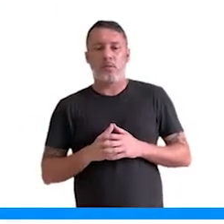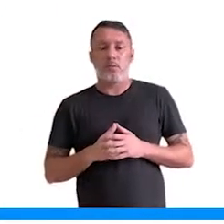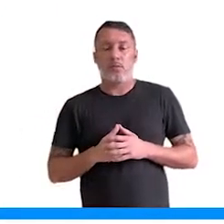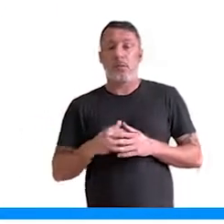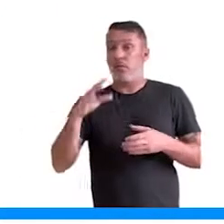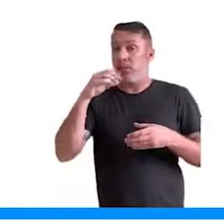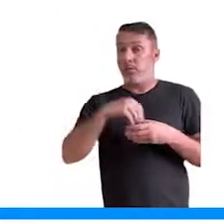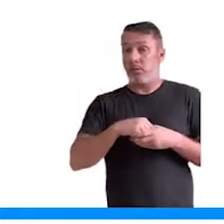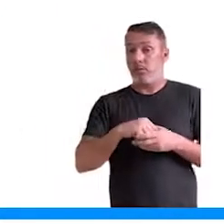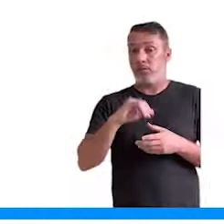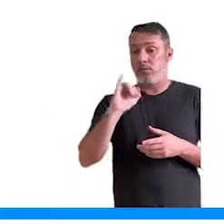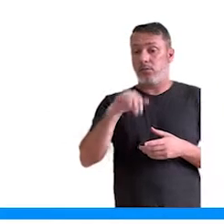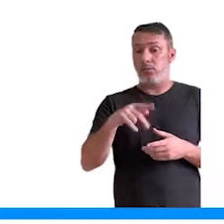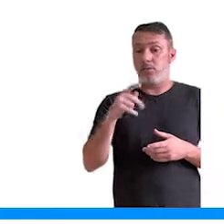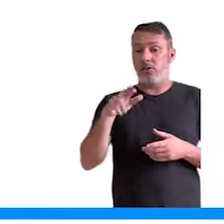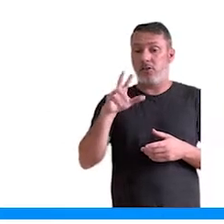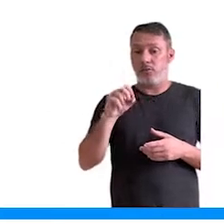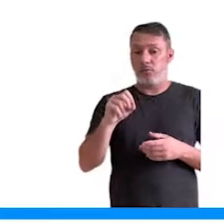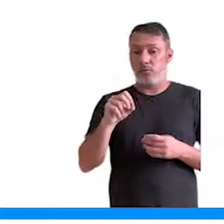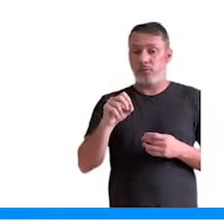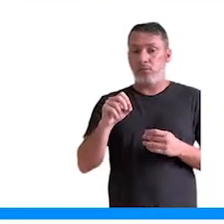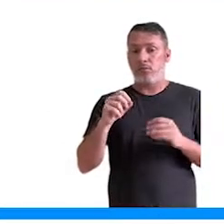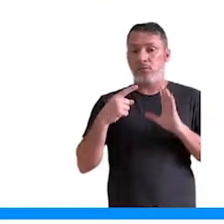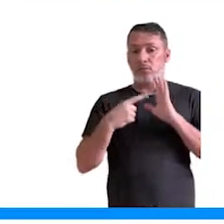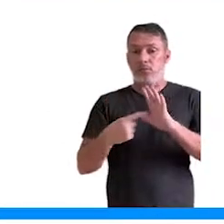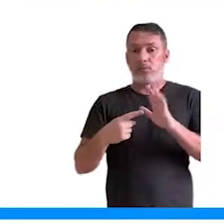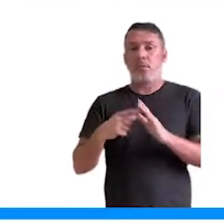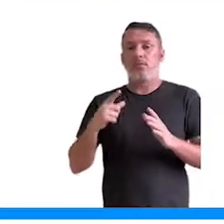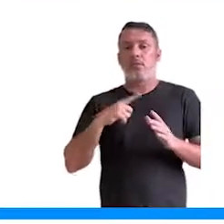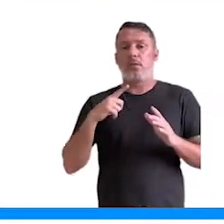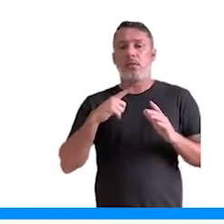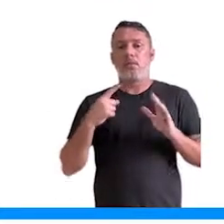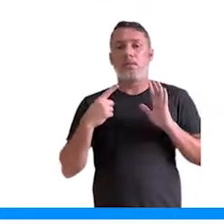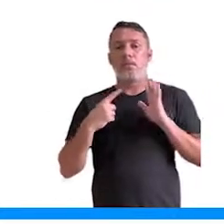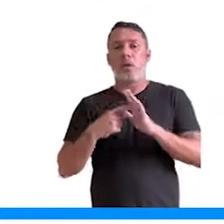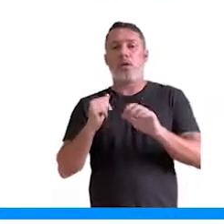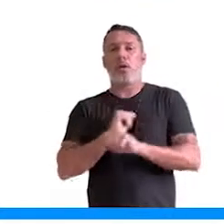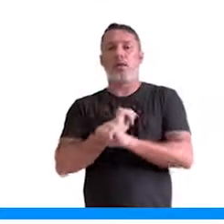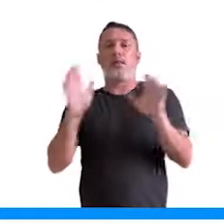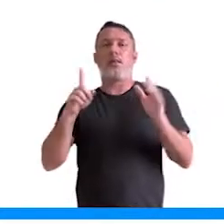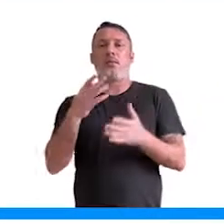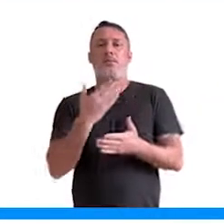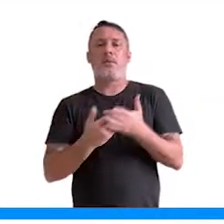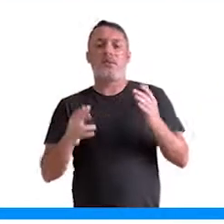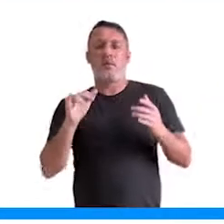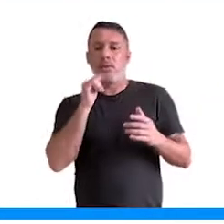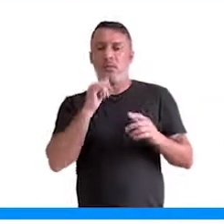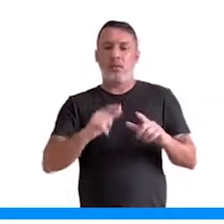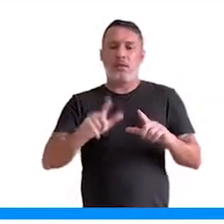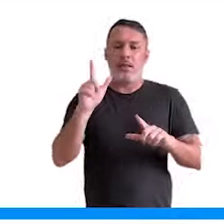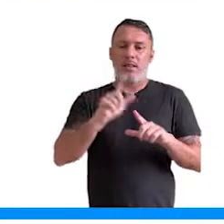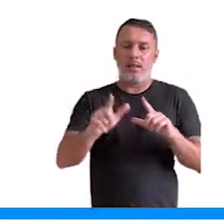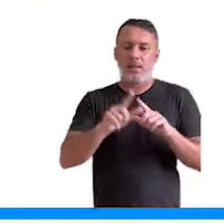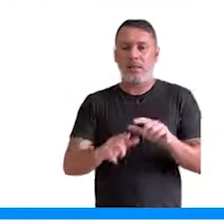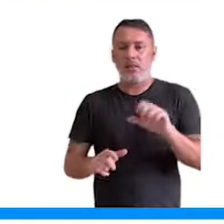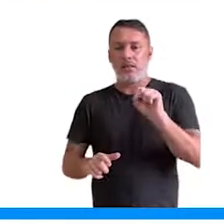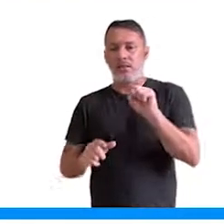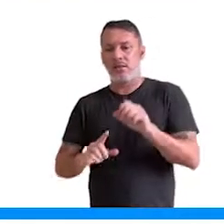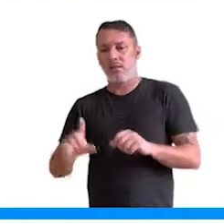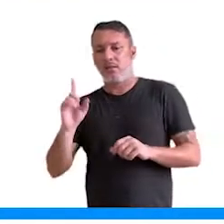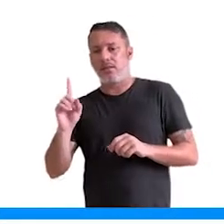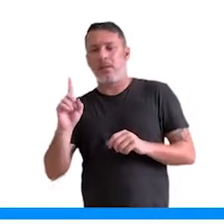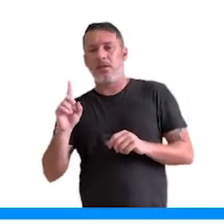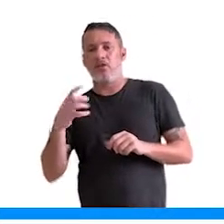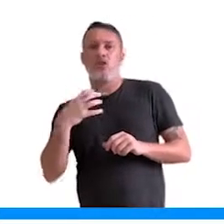bien? E no modo imperativo afirmativo tem-se metaplasmo, então vai perder as letrinhas S e